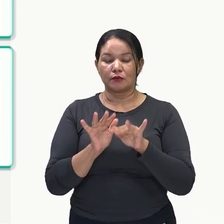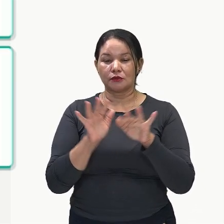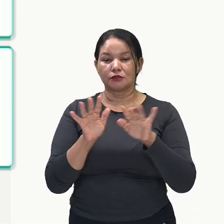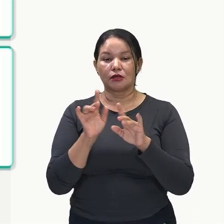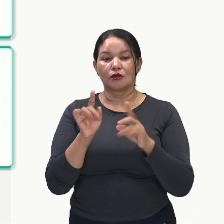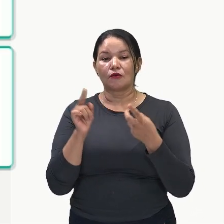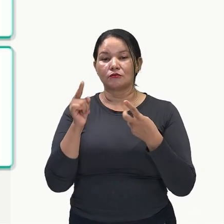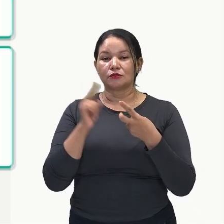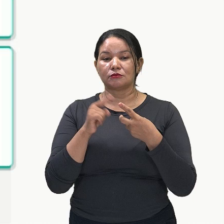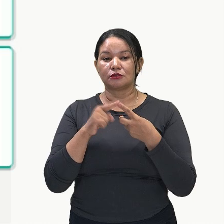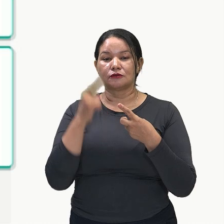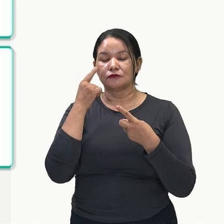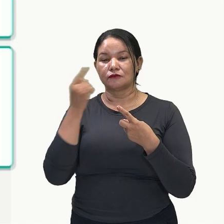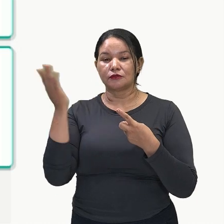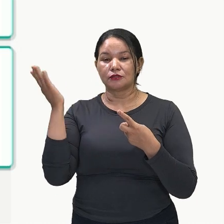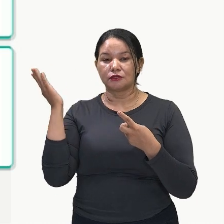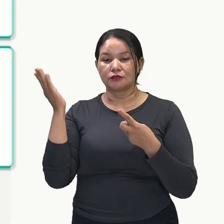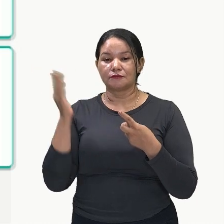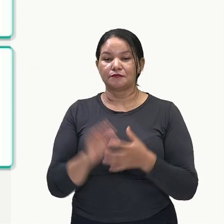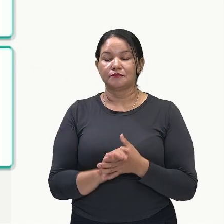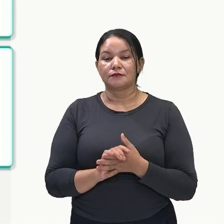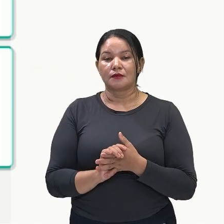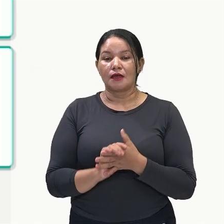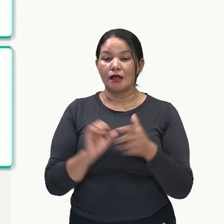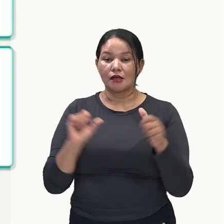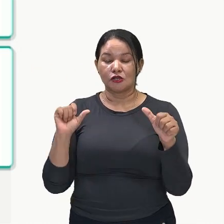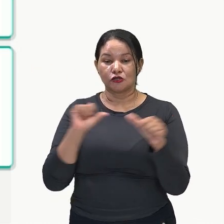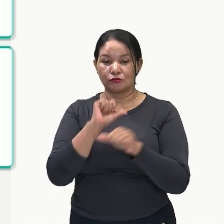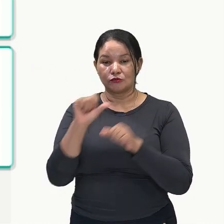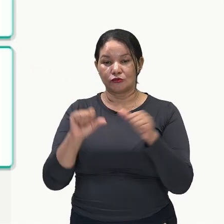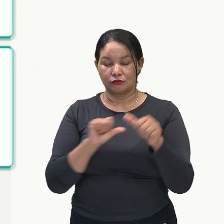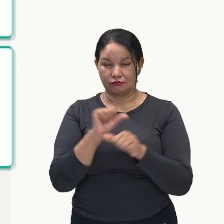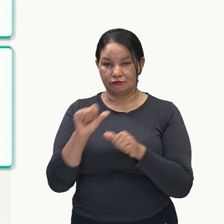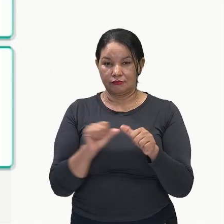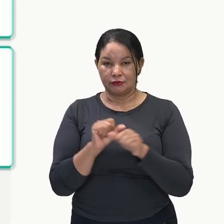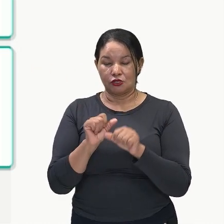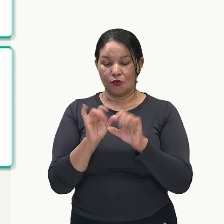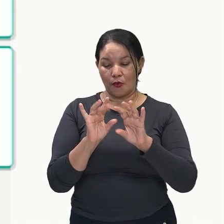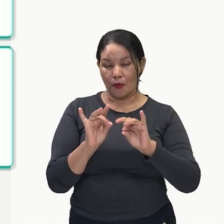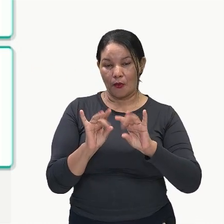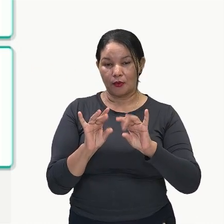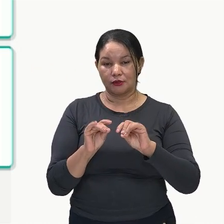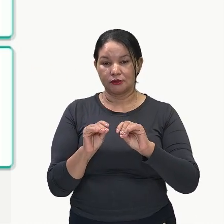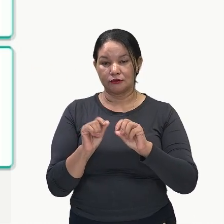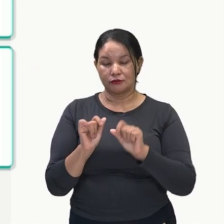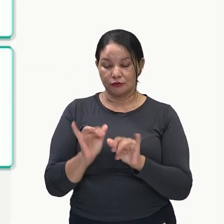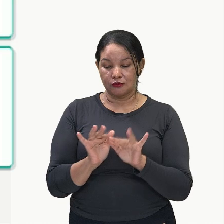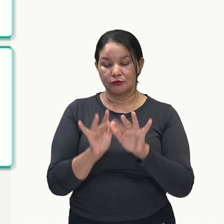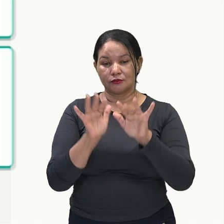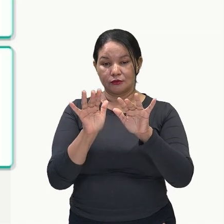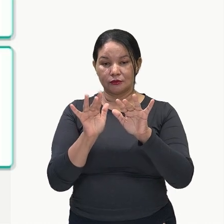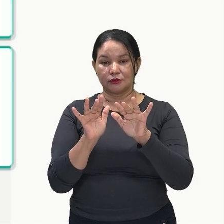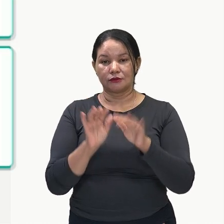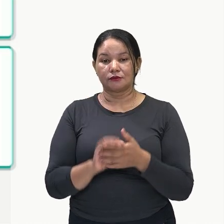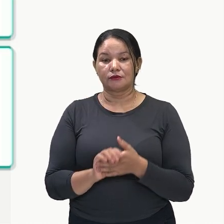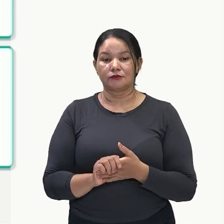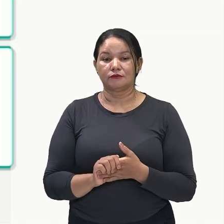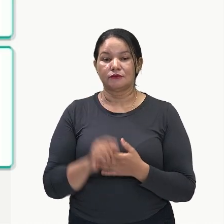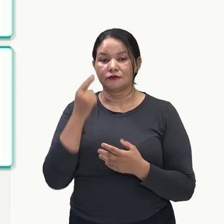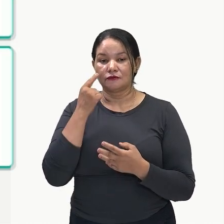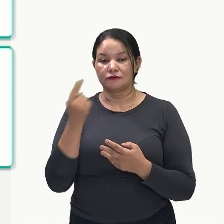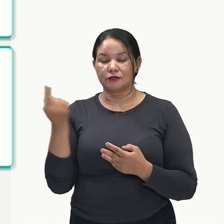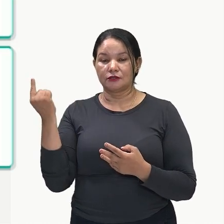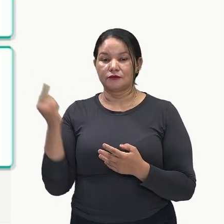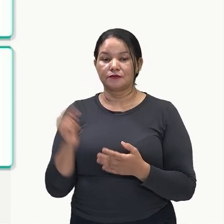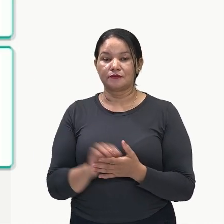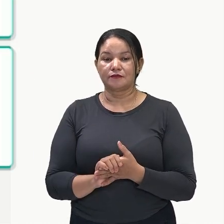o deslocamento em meio líquido e gasoso. Observem aqui, então a convecção